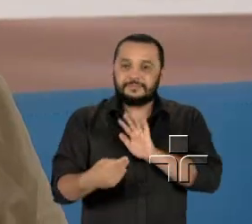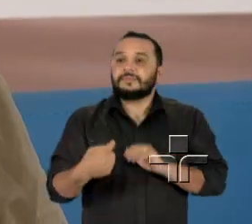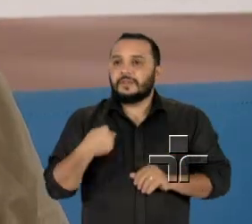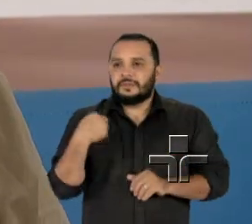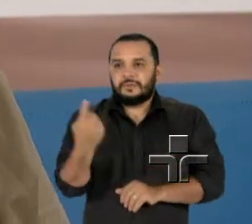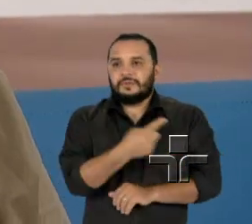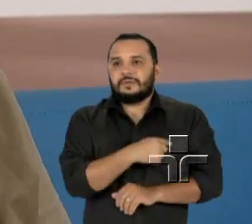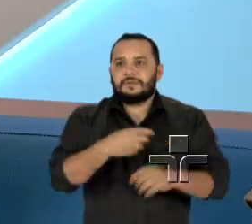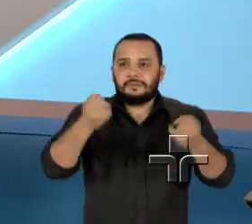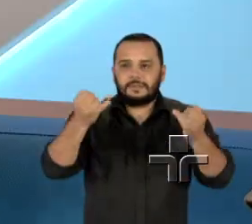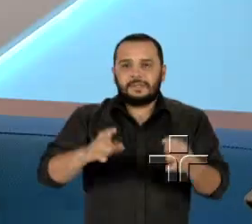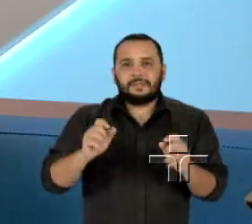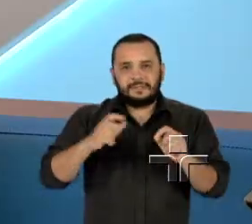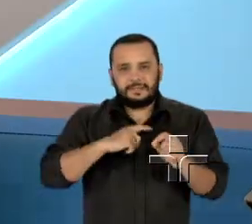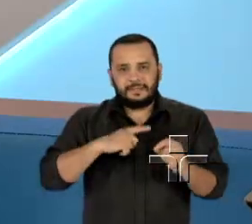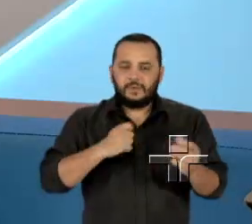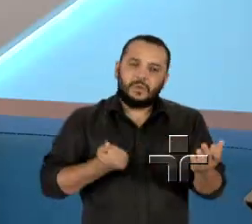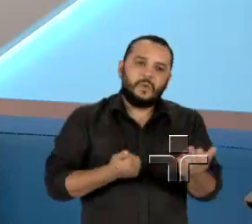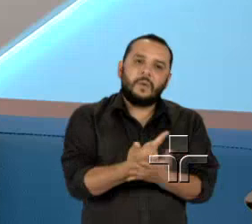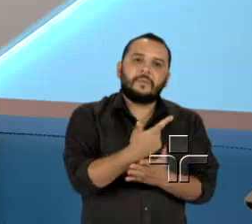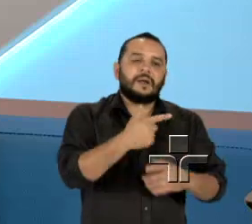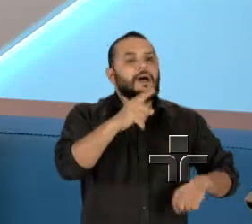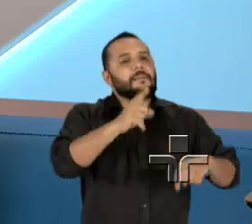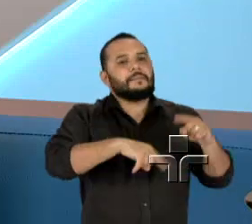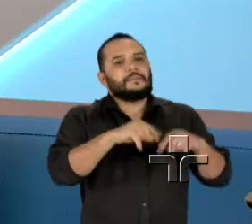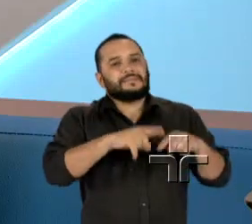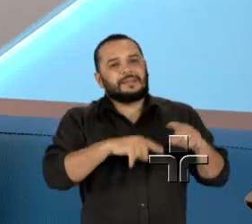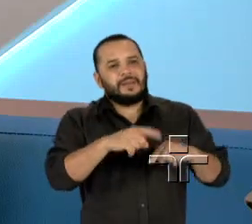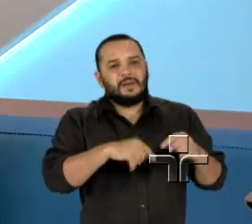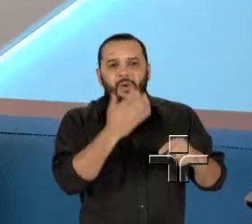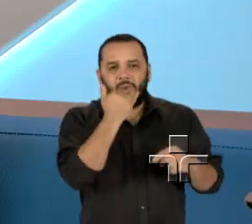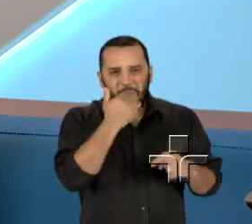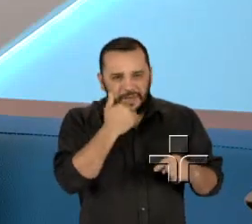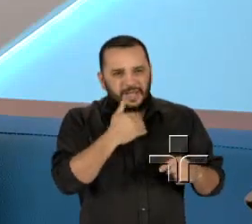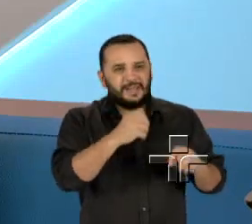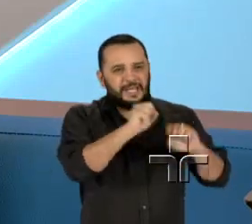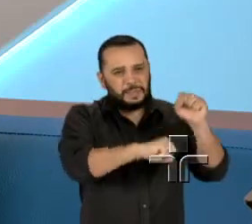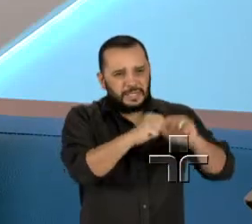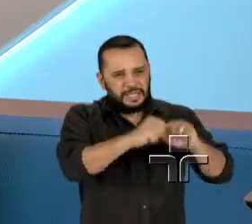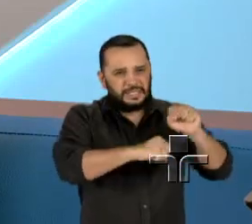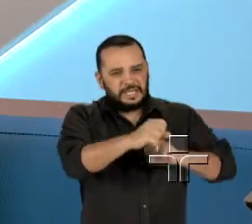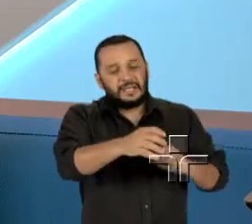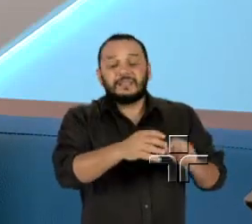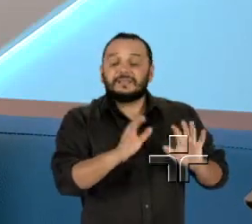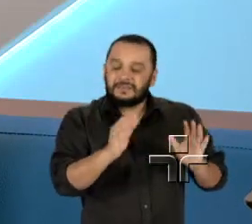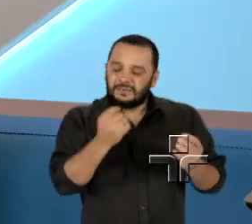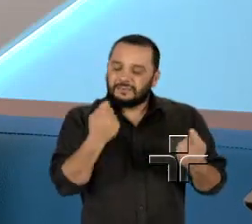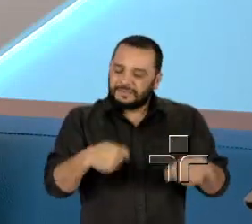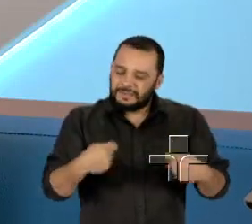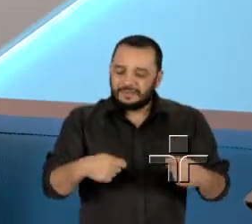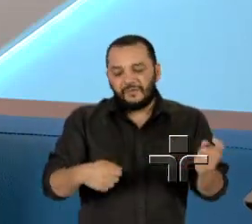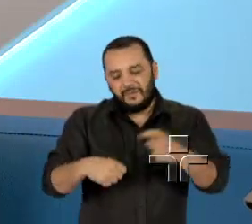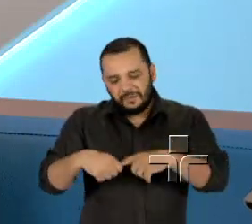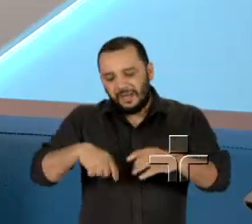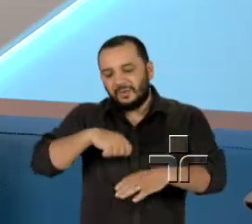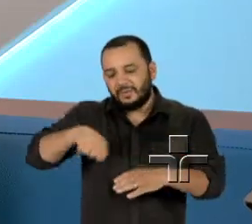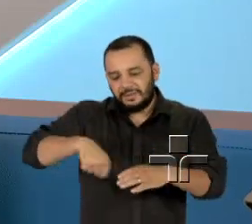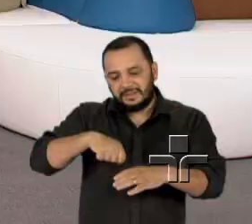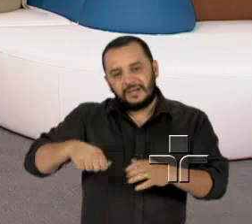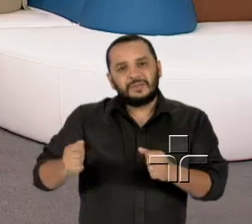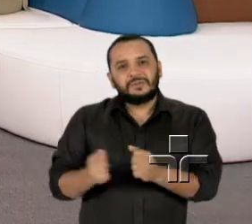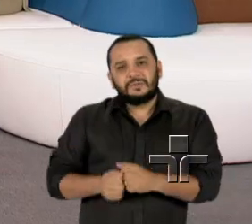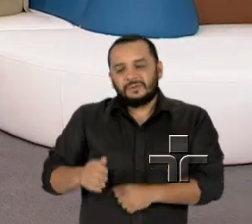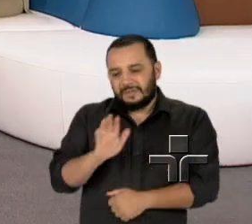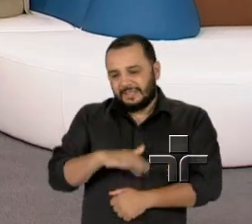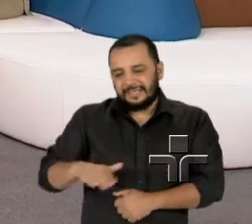falando muito de produtos industrializados e da necessidade da gente voltar a cozinhar. Então, cozinhar com a